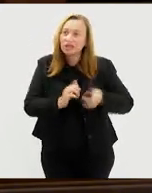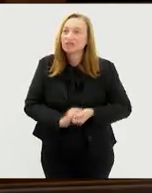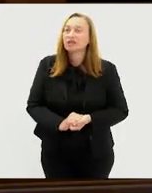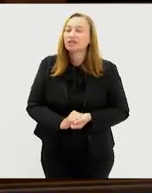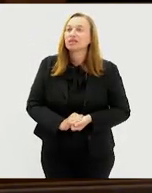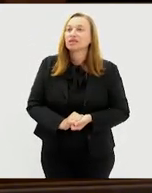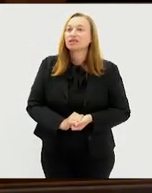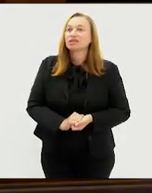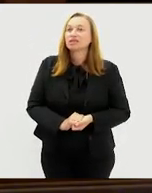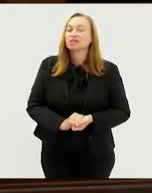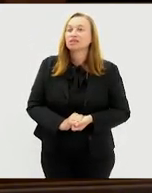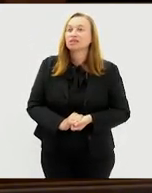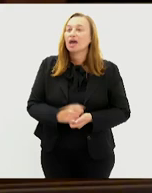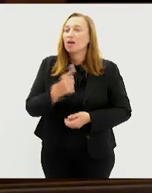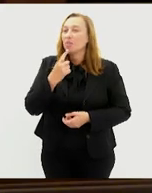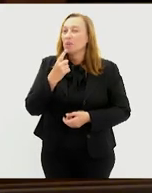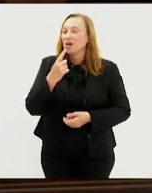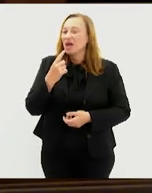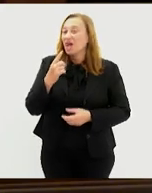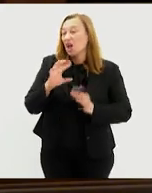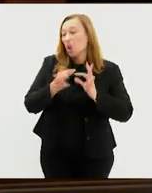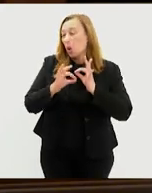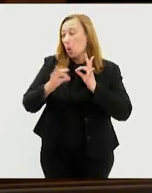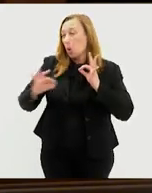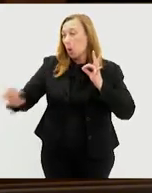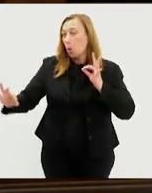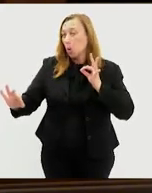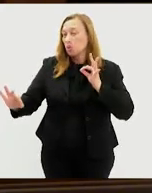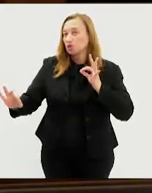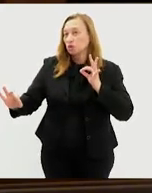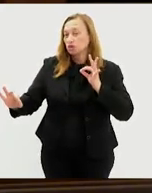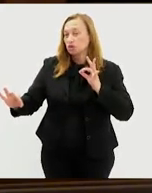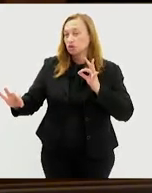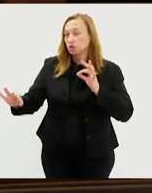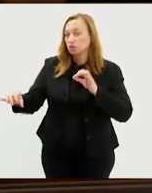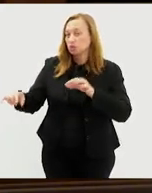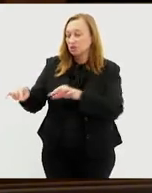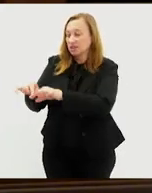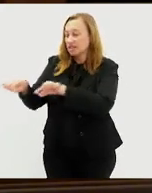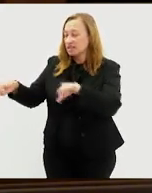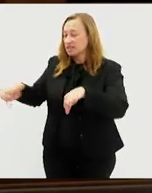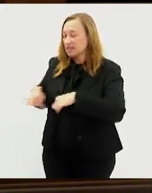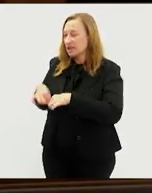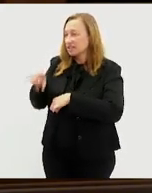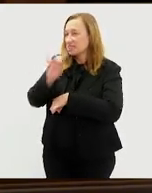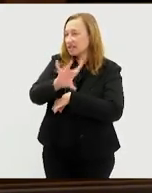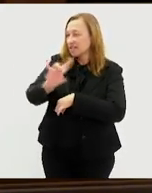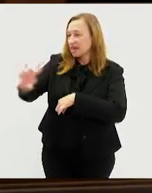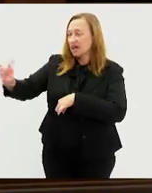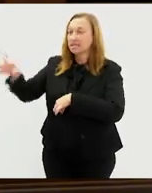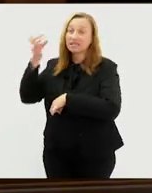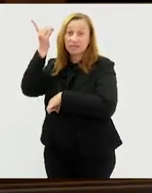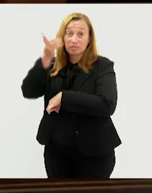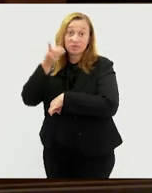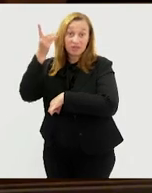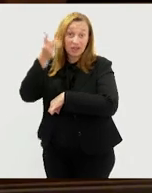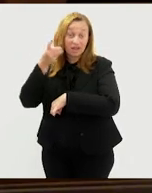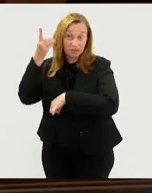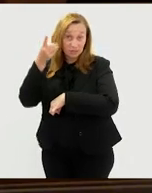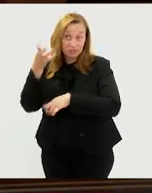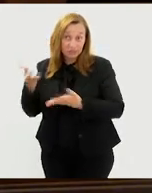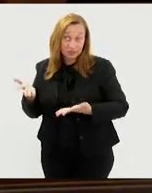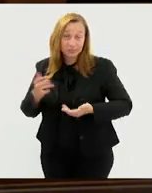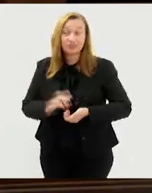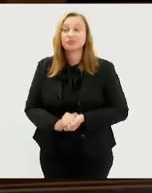dos gabinetes das realizações quase concomitantes das sessões Ordinárias que